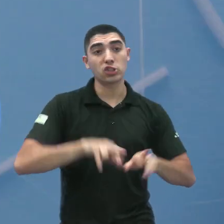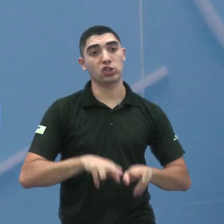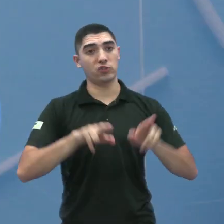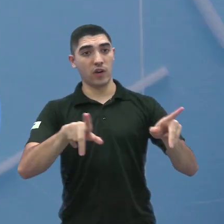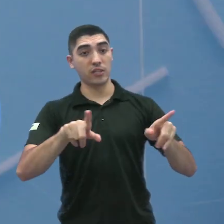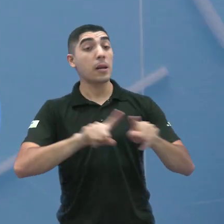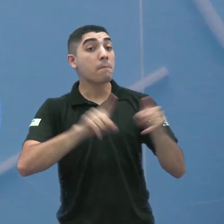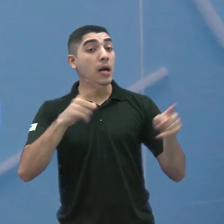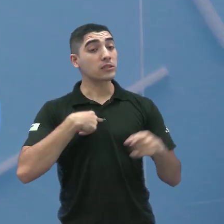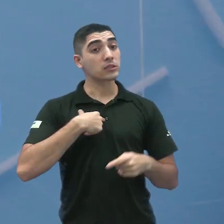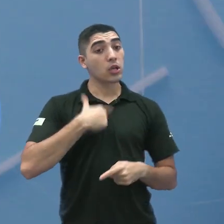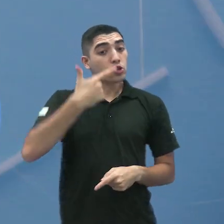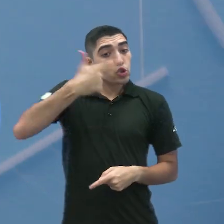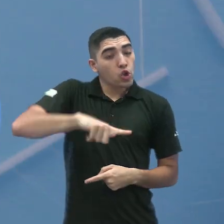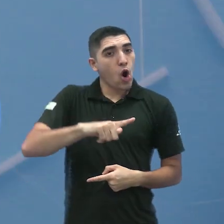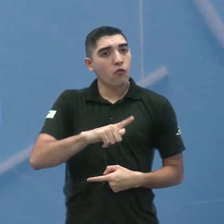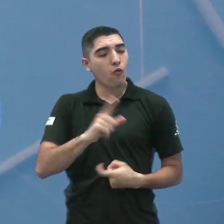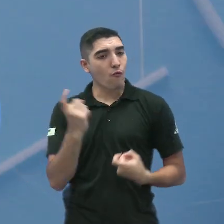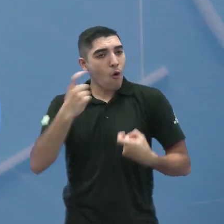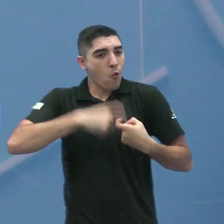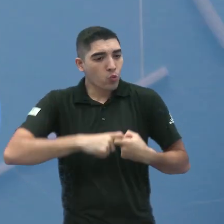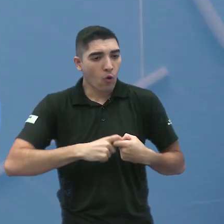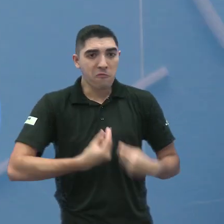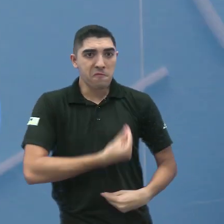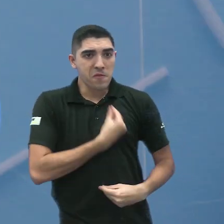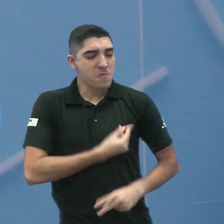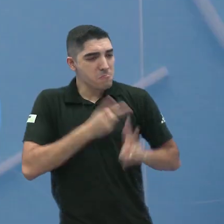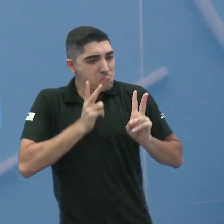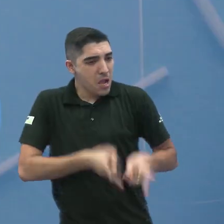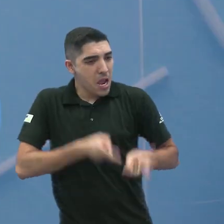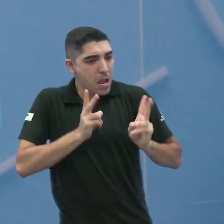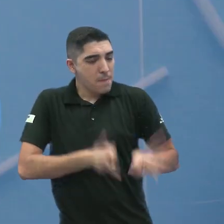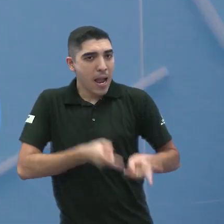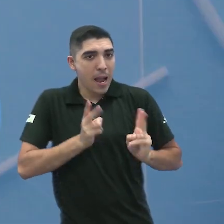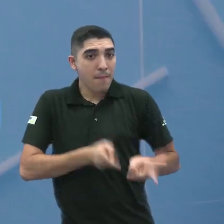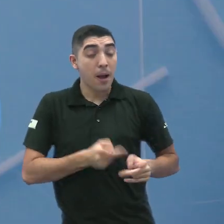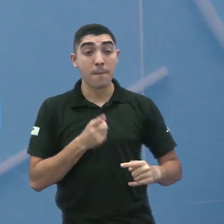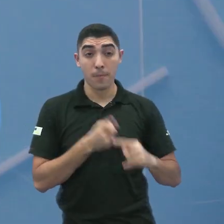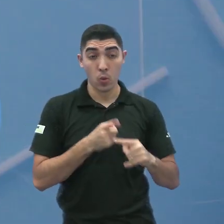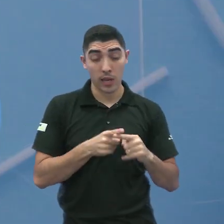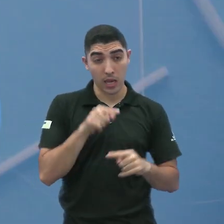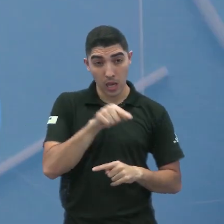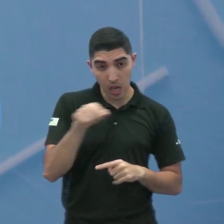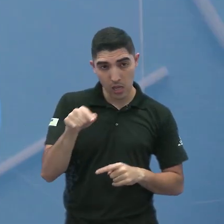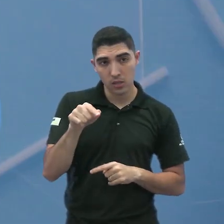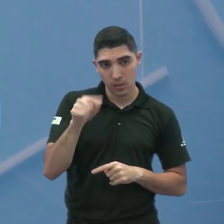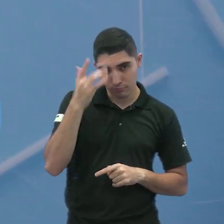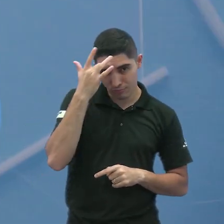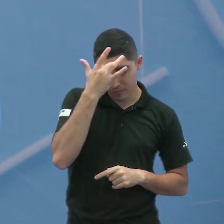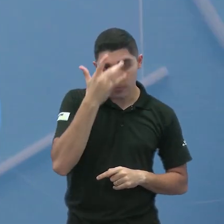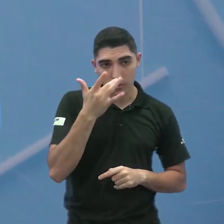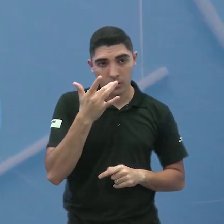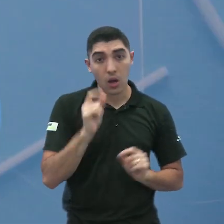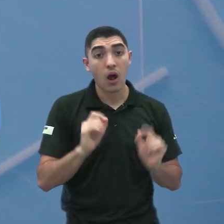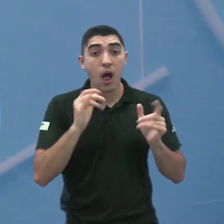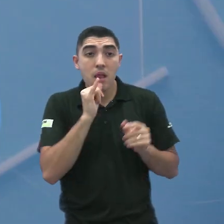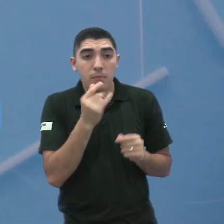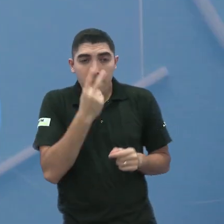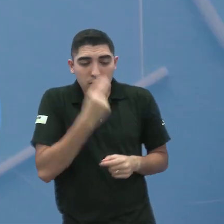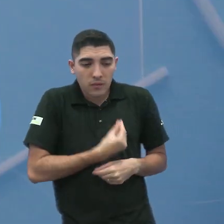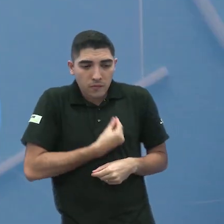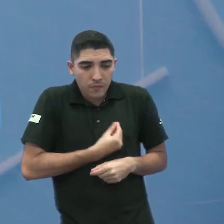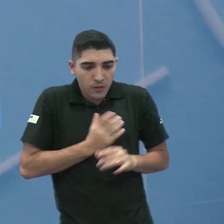volta a ser funcional no mundo, ela volta a viver. Porque os quadros psiquiátricos, eles têm isso. A vida fica encolhida,